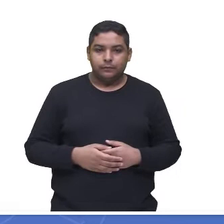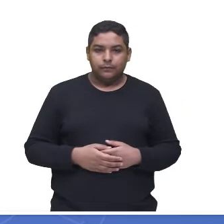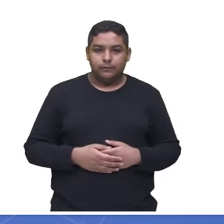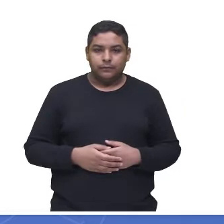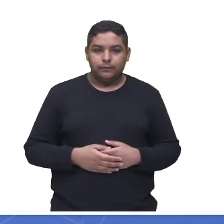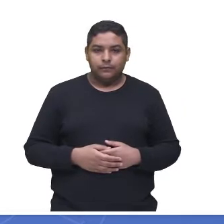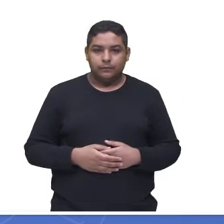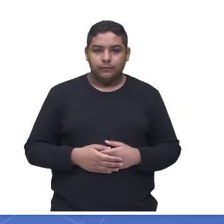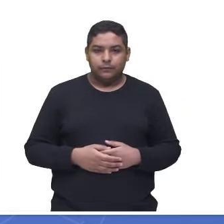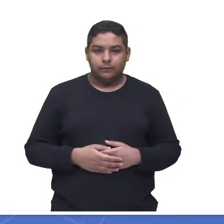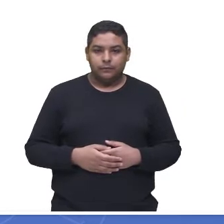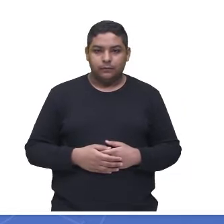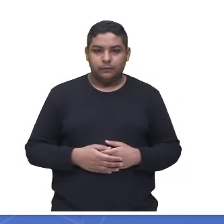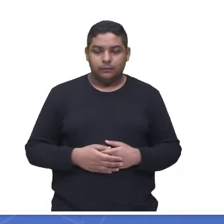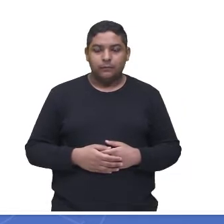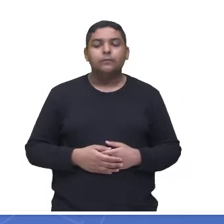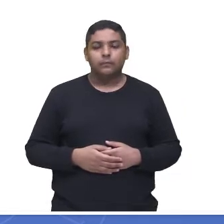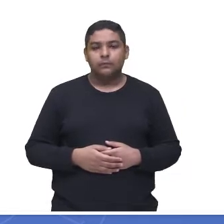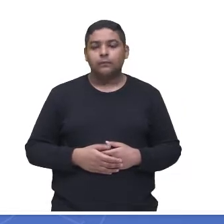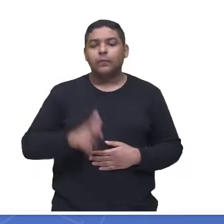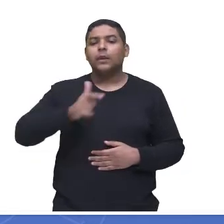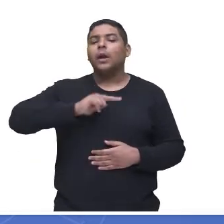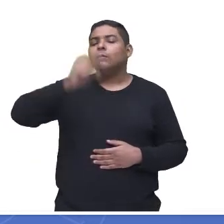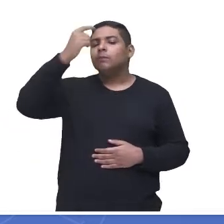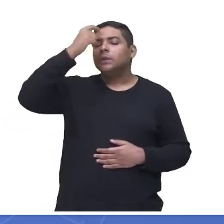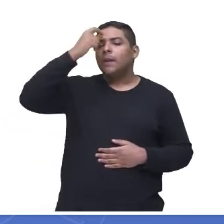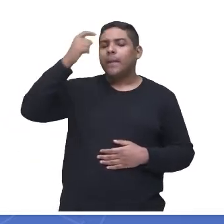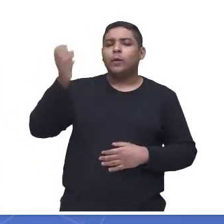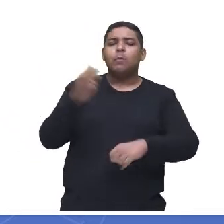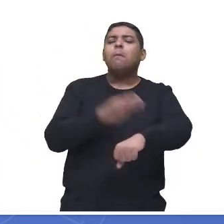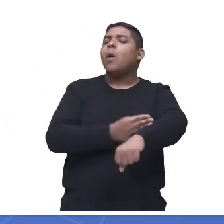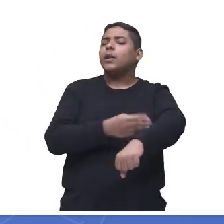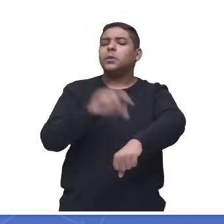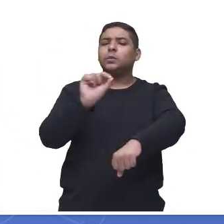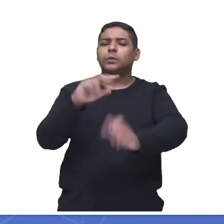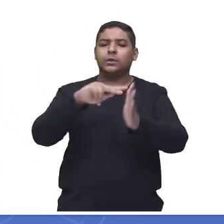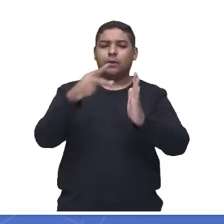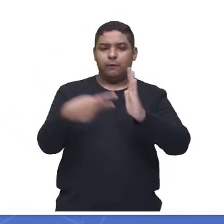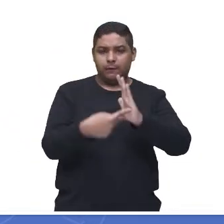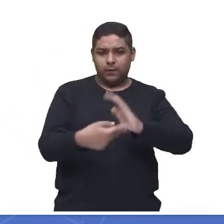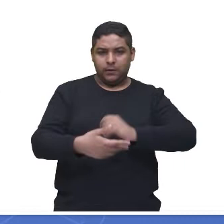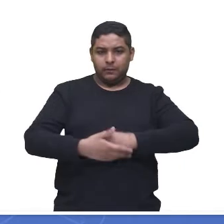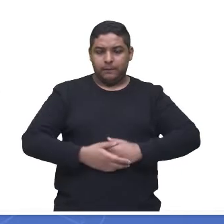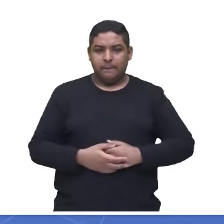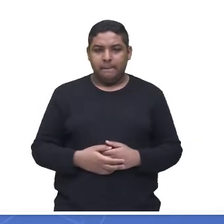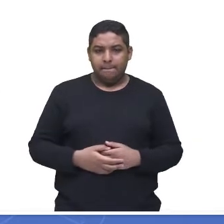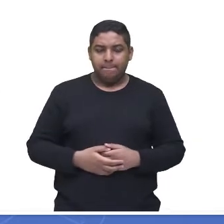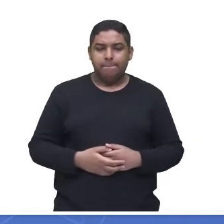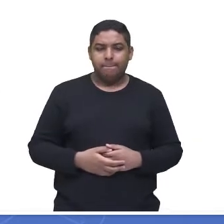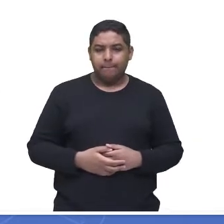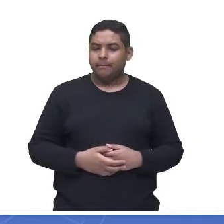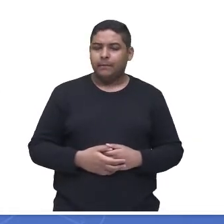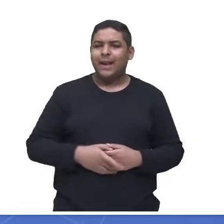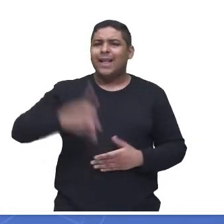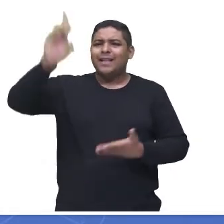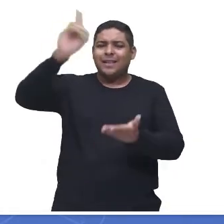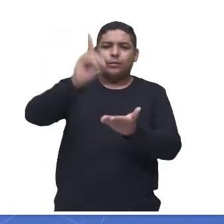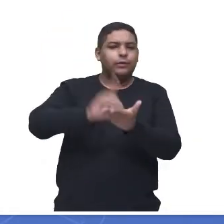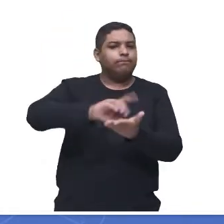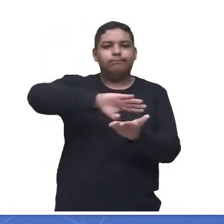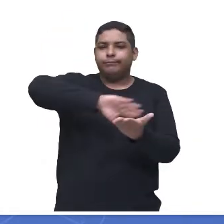moderno, quando chega ao pensamento moderno, a modernidade, então Deus não está mais no